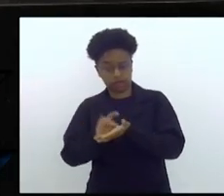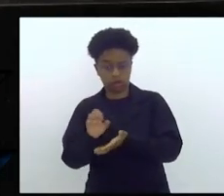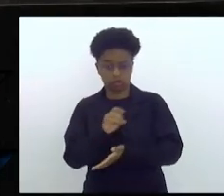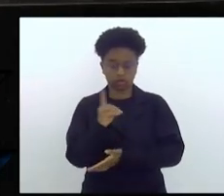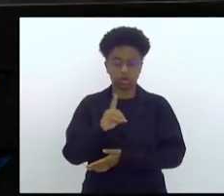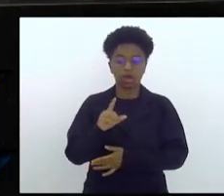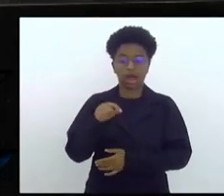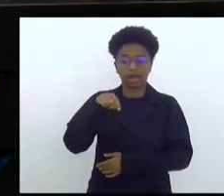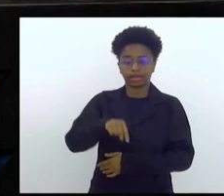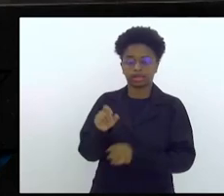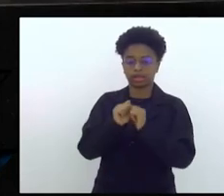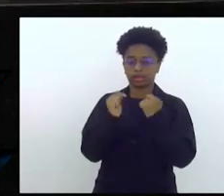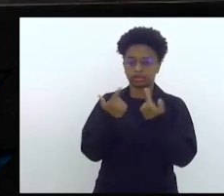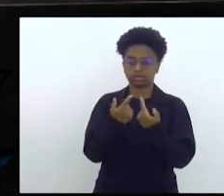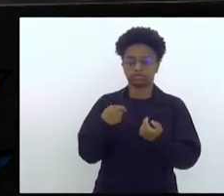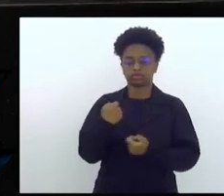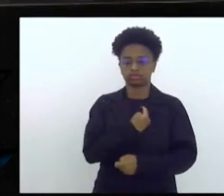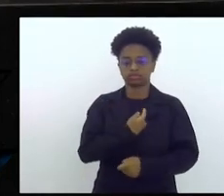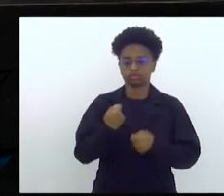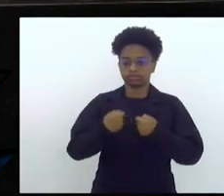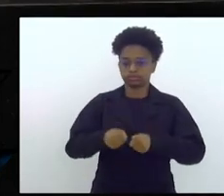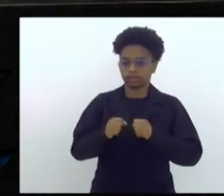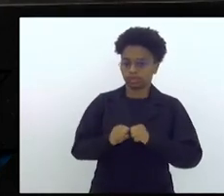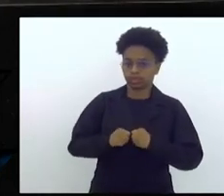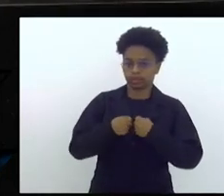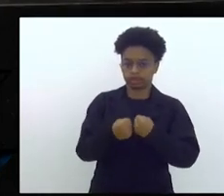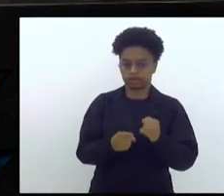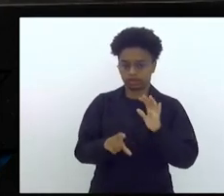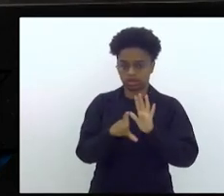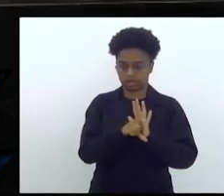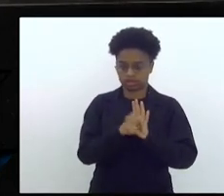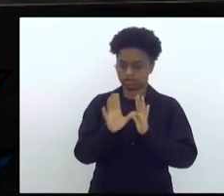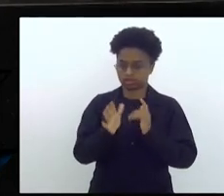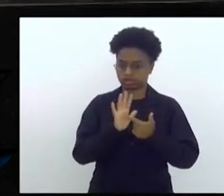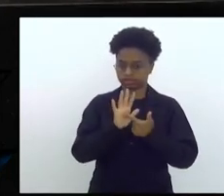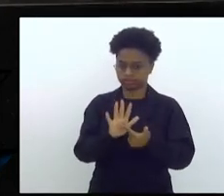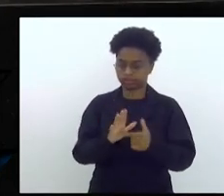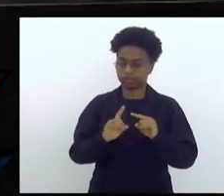do projeto que é apresentado quando nós defendemos